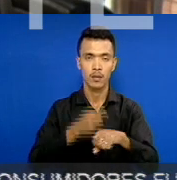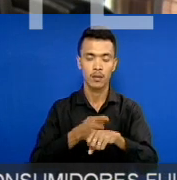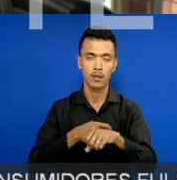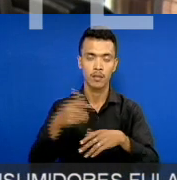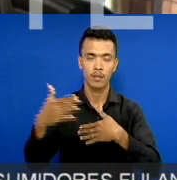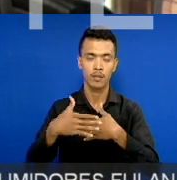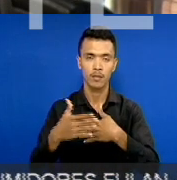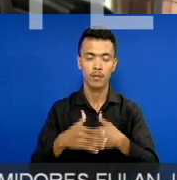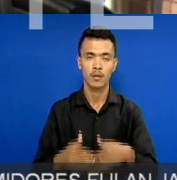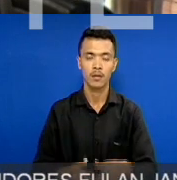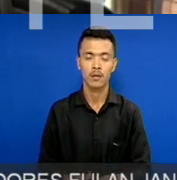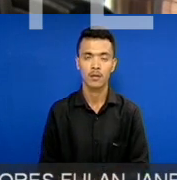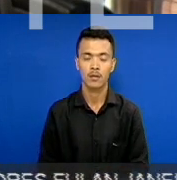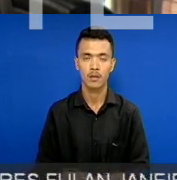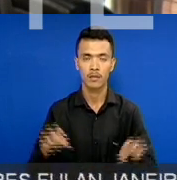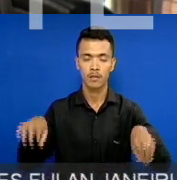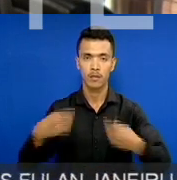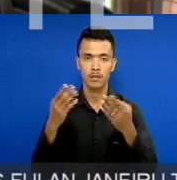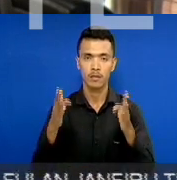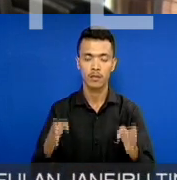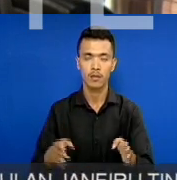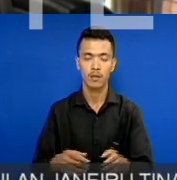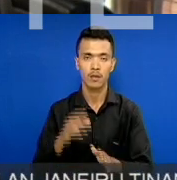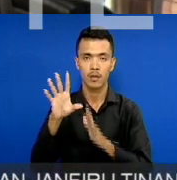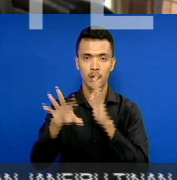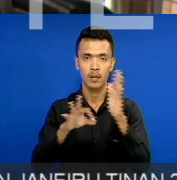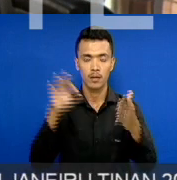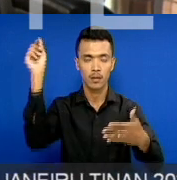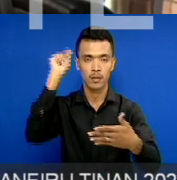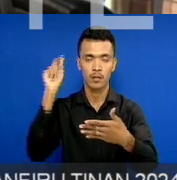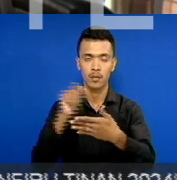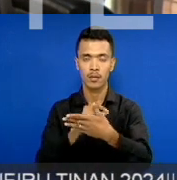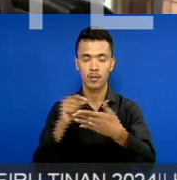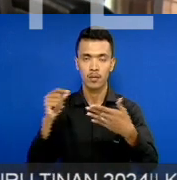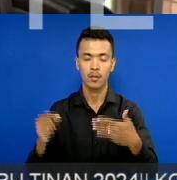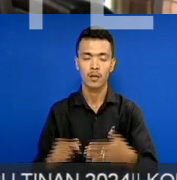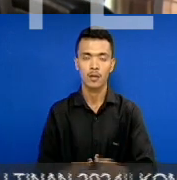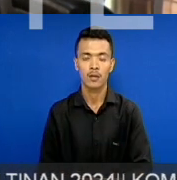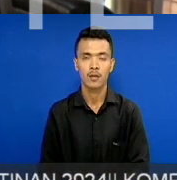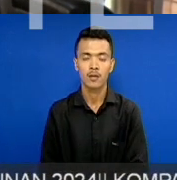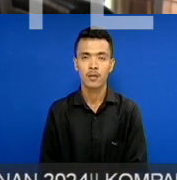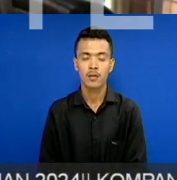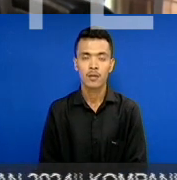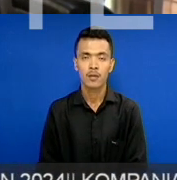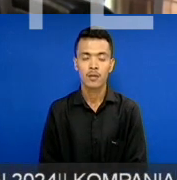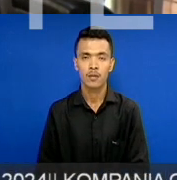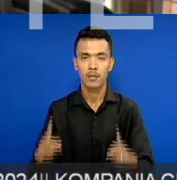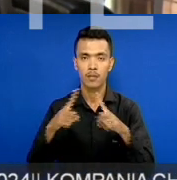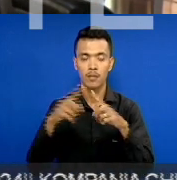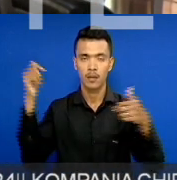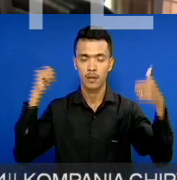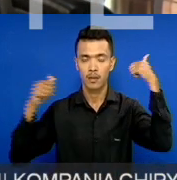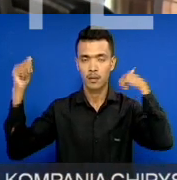se levar o funcionário se já estão falhando a ser nem contrato, né, a atividade se nem